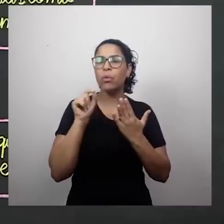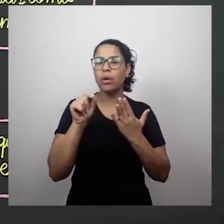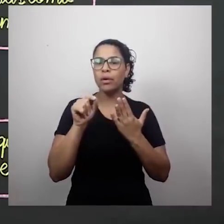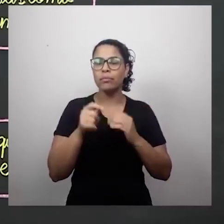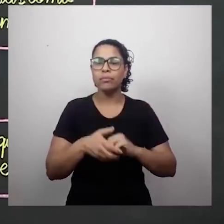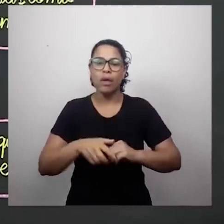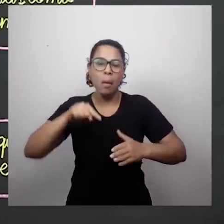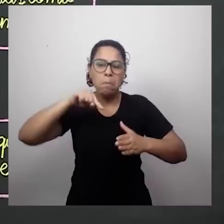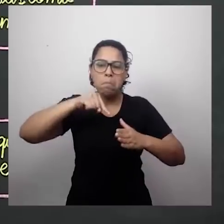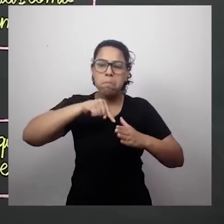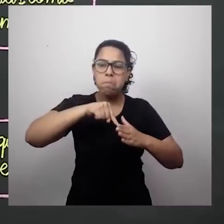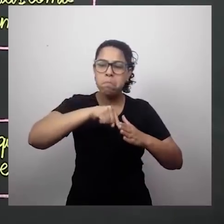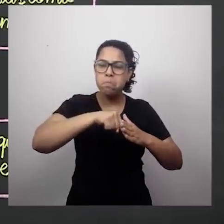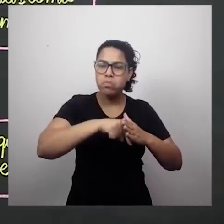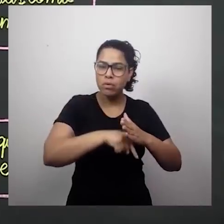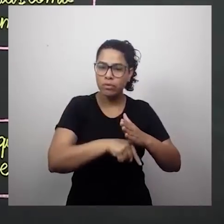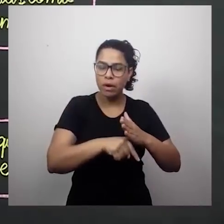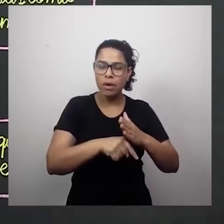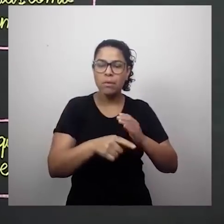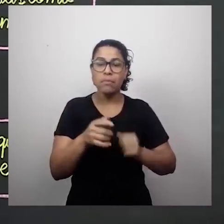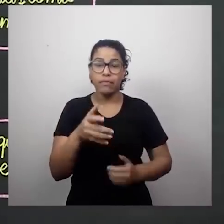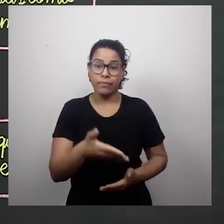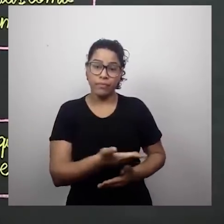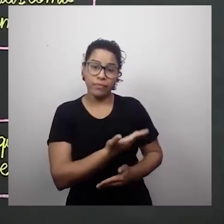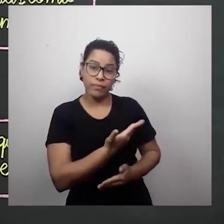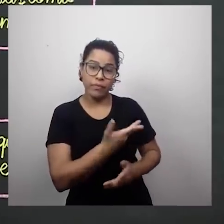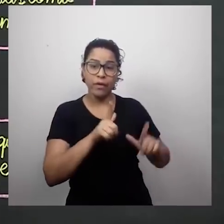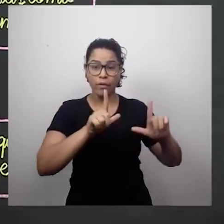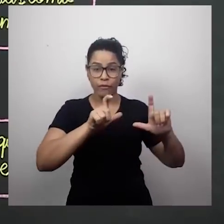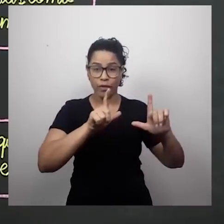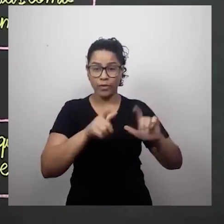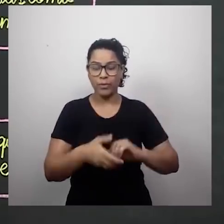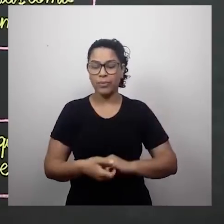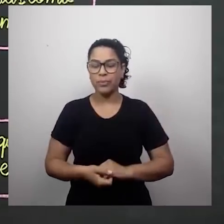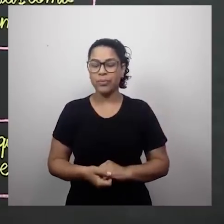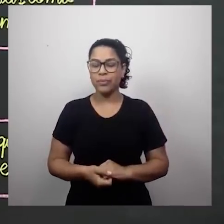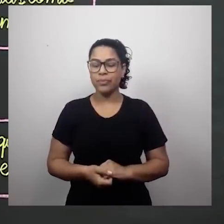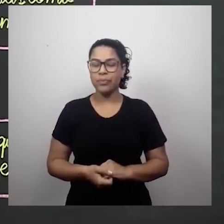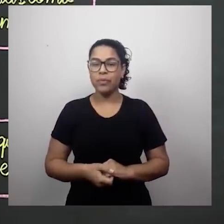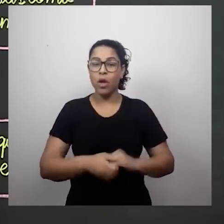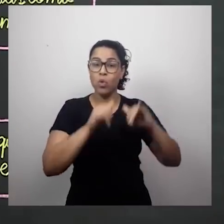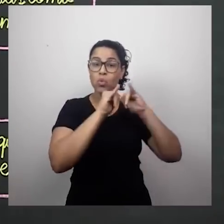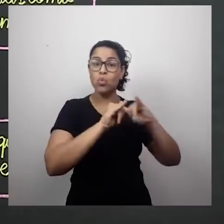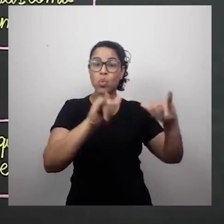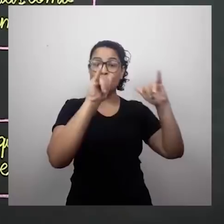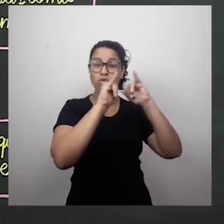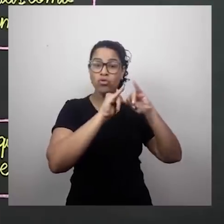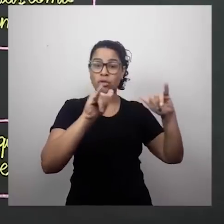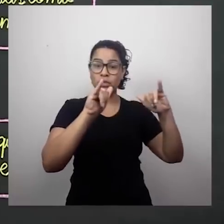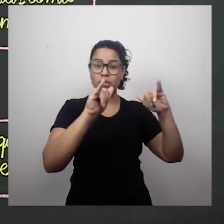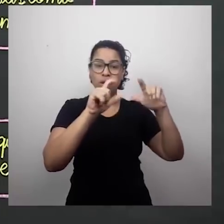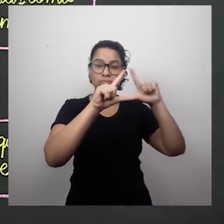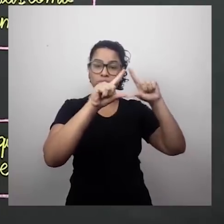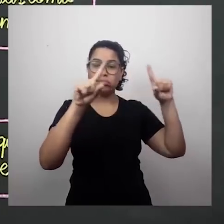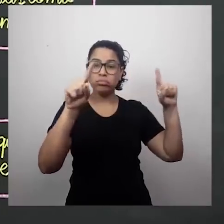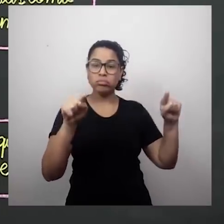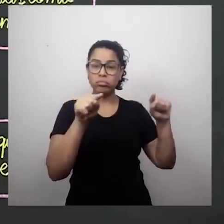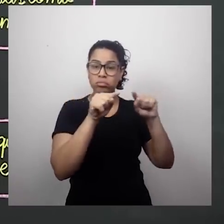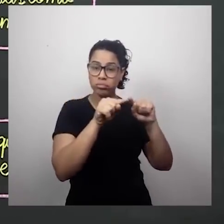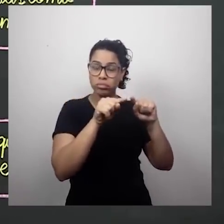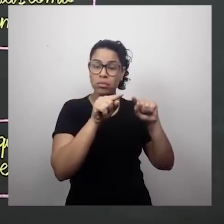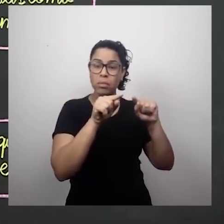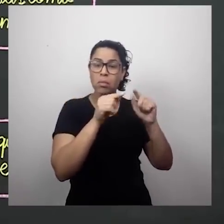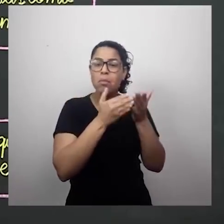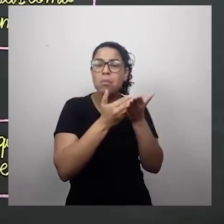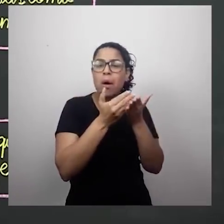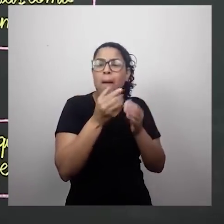do aprofundamento. Observe a imagem, percebe que a notícia está aqui na superfície, né? Como se ela fosse a ponta de um iceberg, como se ela estivesse ali